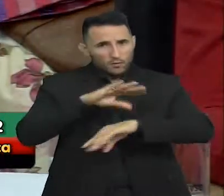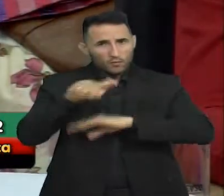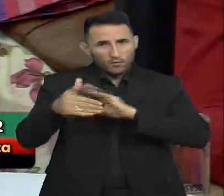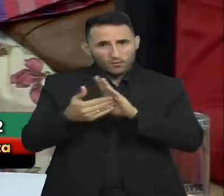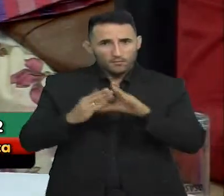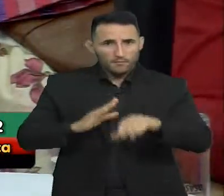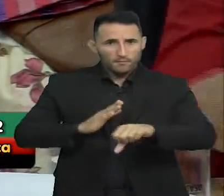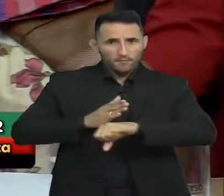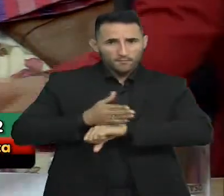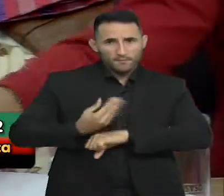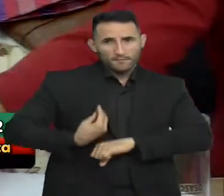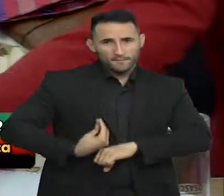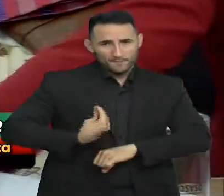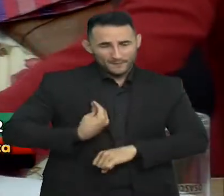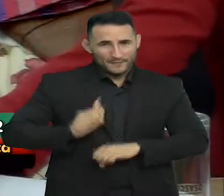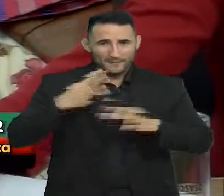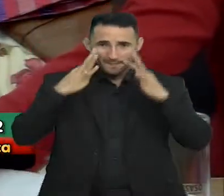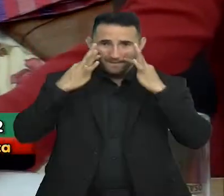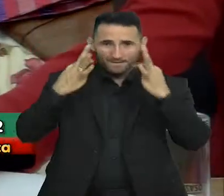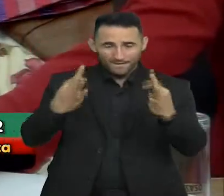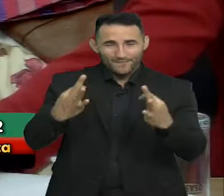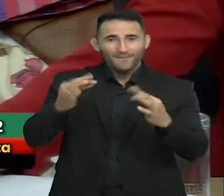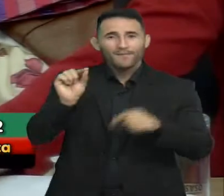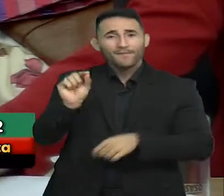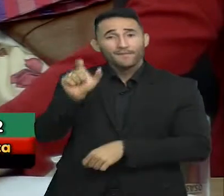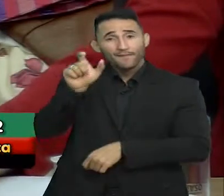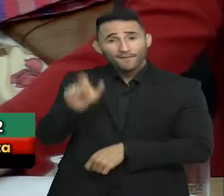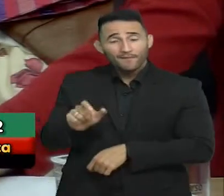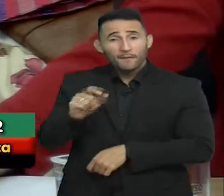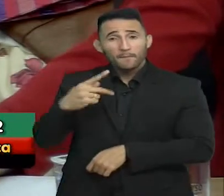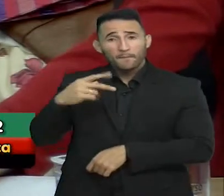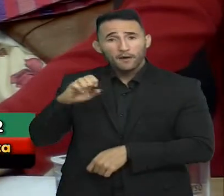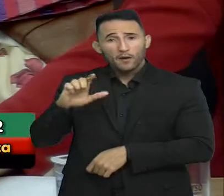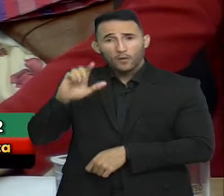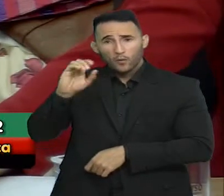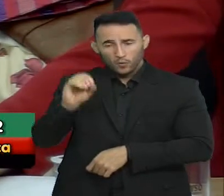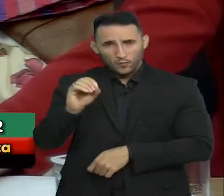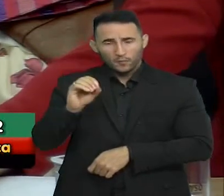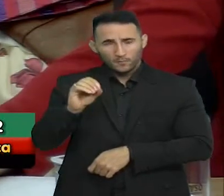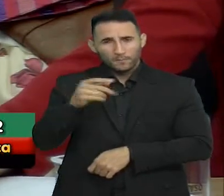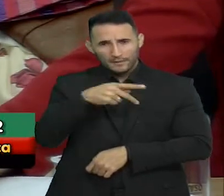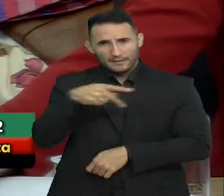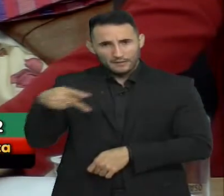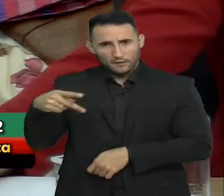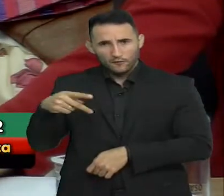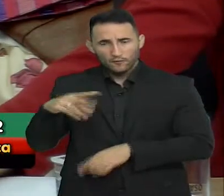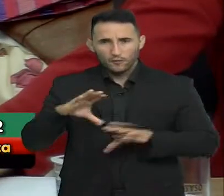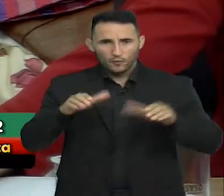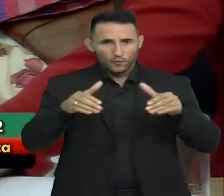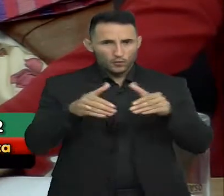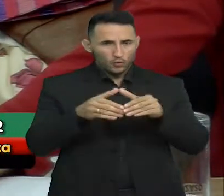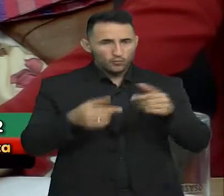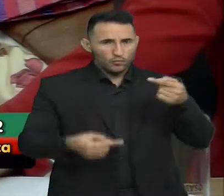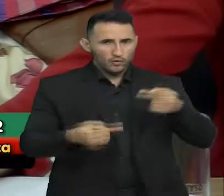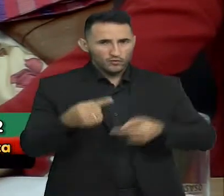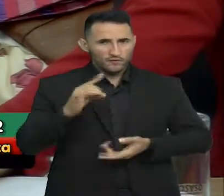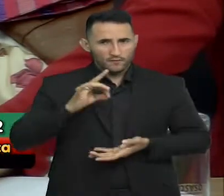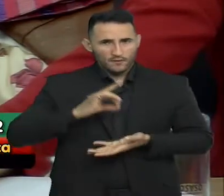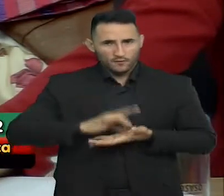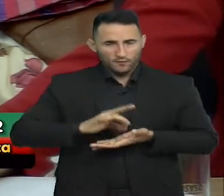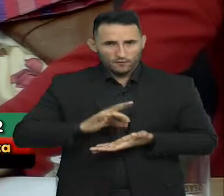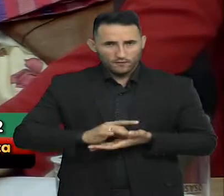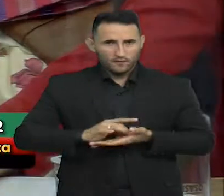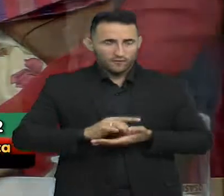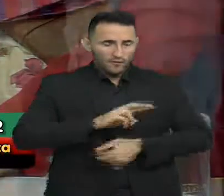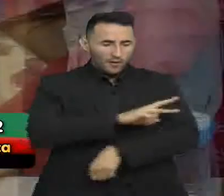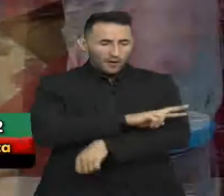da presente comissão. Atenciosamente, Paulo César Dias dos Reis, presidente da Comissão de Políticas Afirmativas